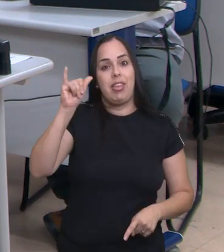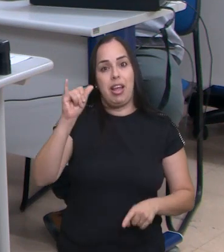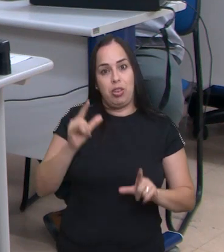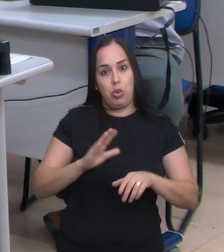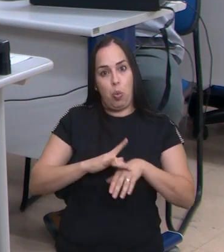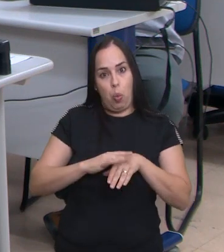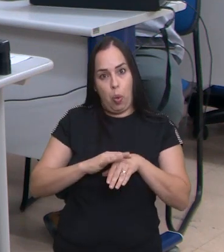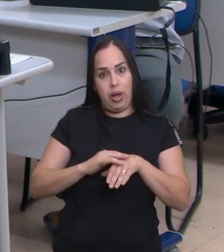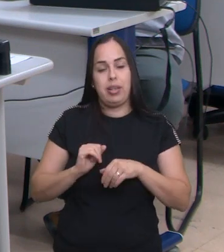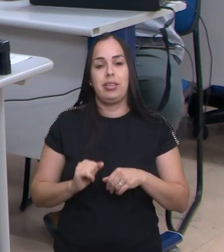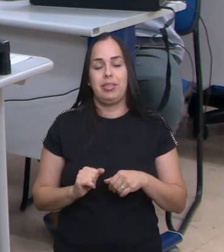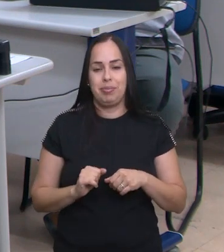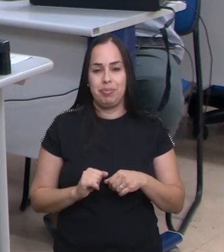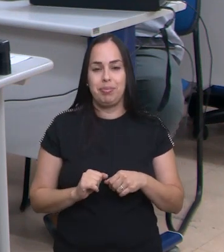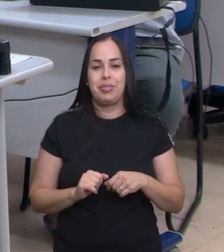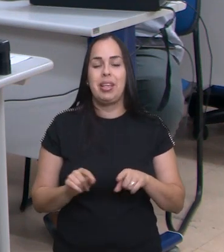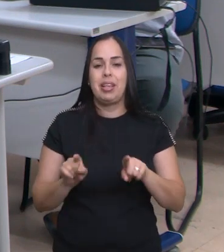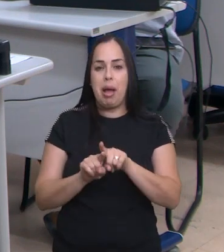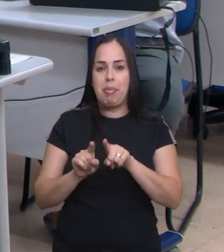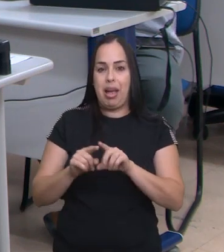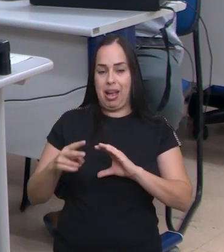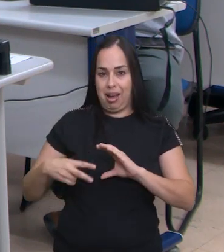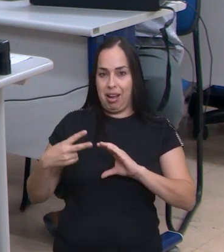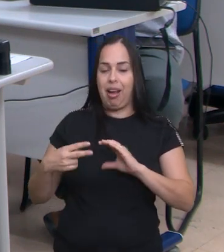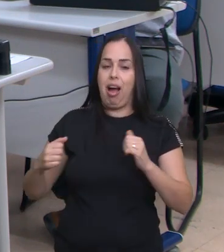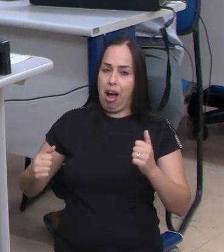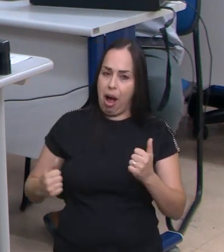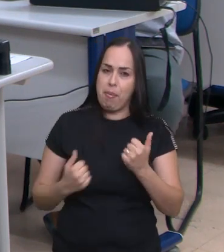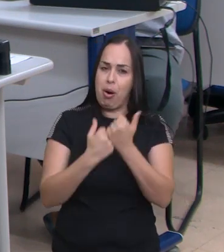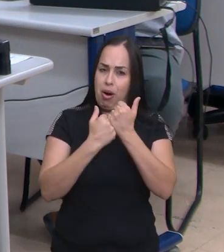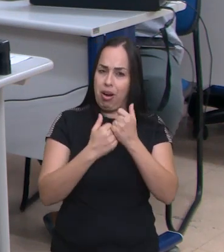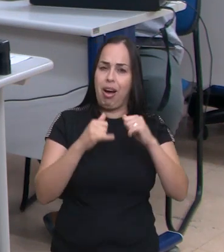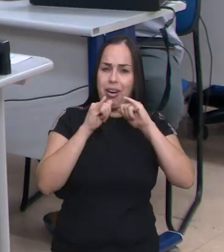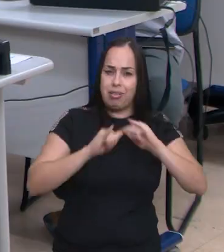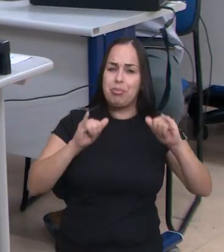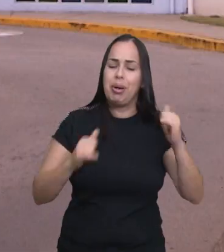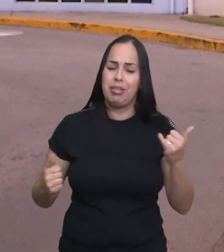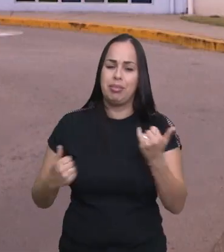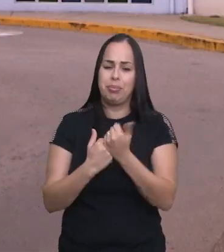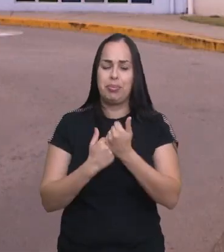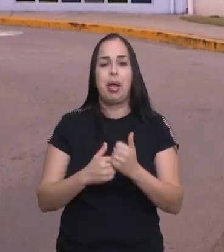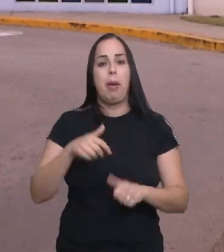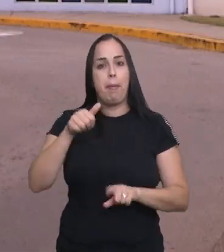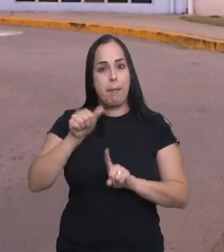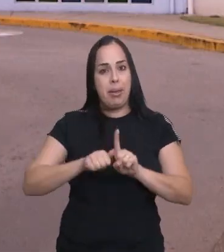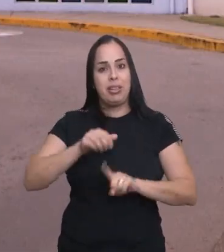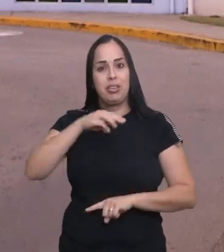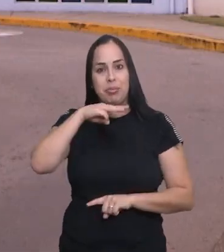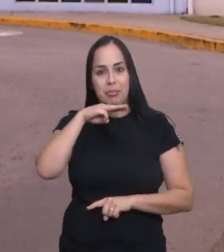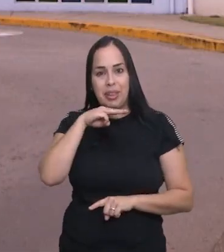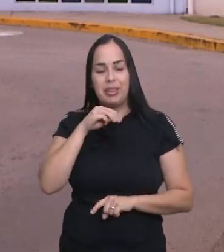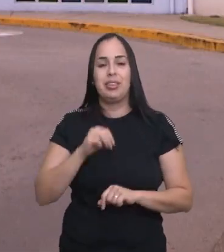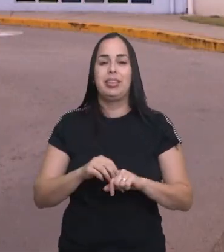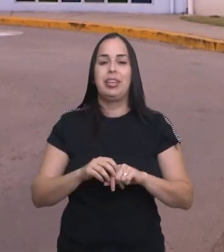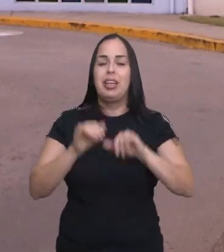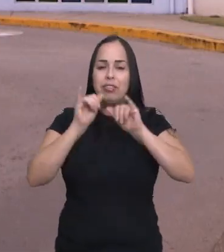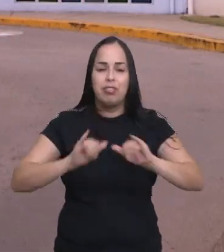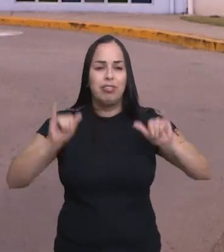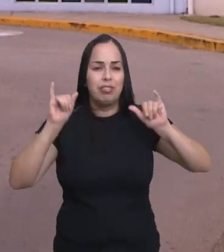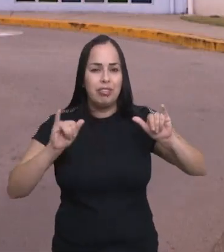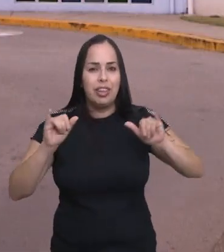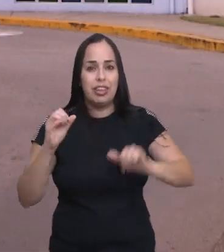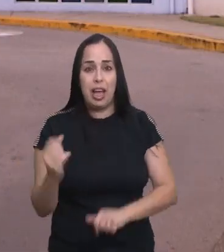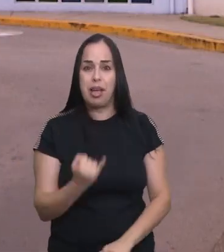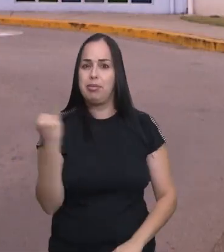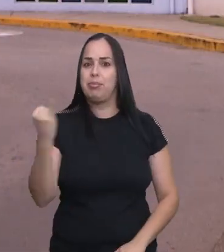doença. Esse também é um ideal defendido pela Câmara, que apoia a campanha. No mês de março, os órgãos de saúde